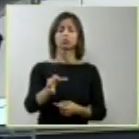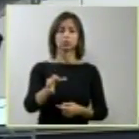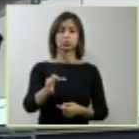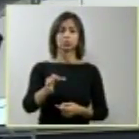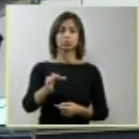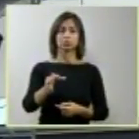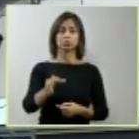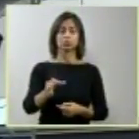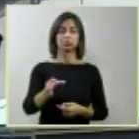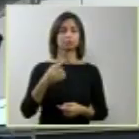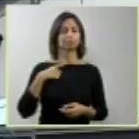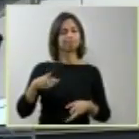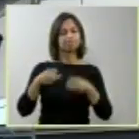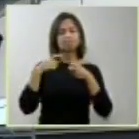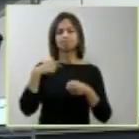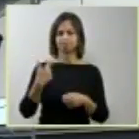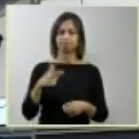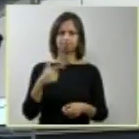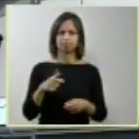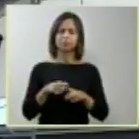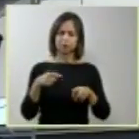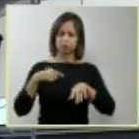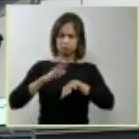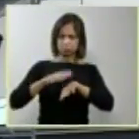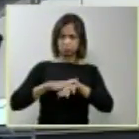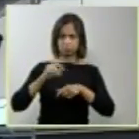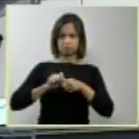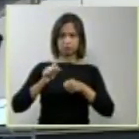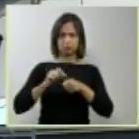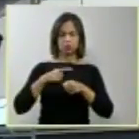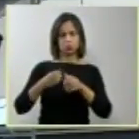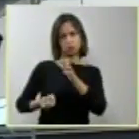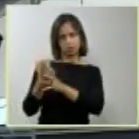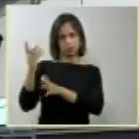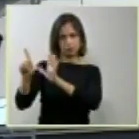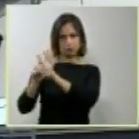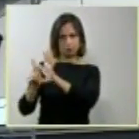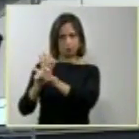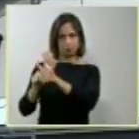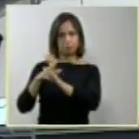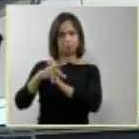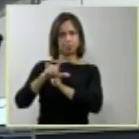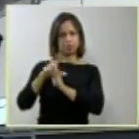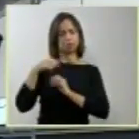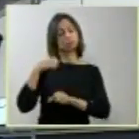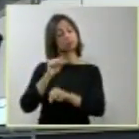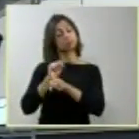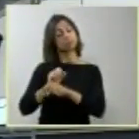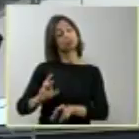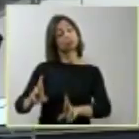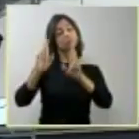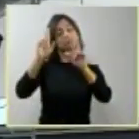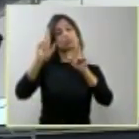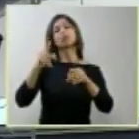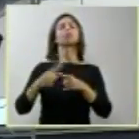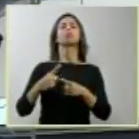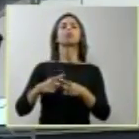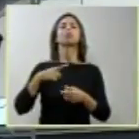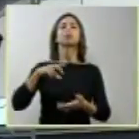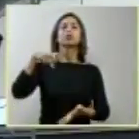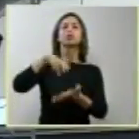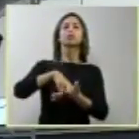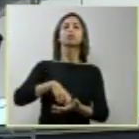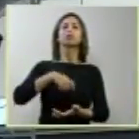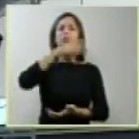Congresso, percebo que não tem. A minha parte eu fiz, eu estou legislando, fiz o projeto de lei, está lá tramitando, o projeto que criminaliza o